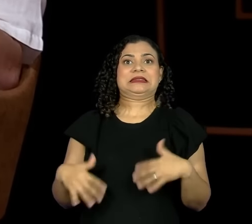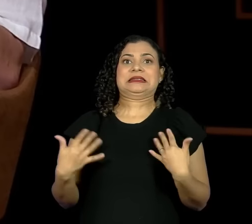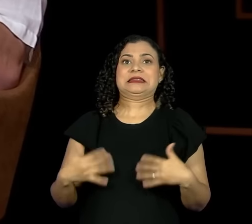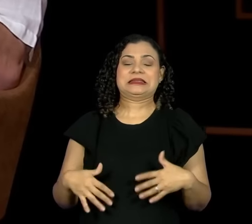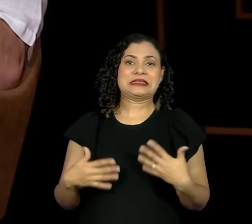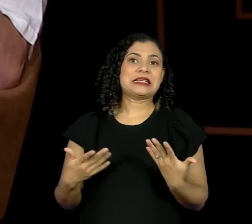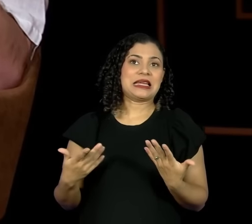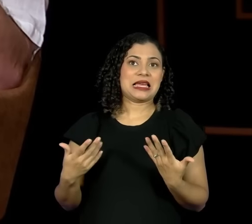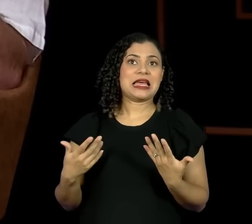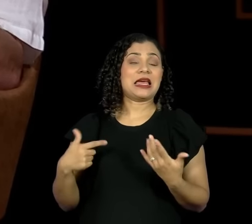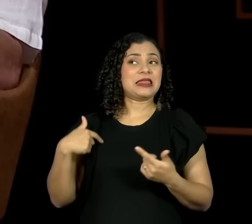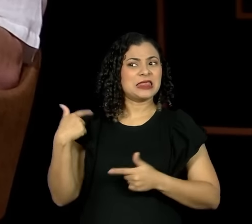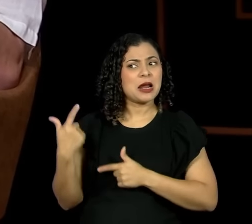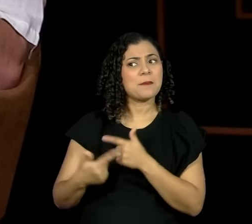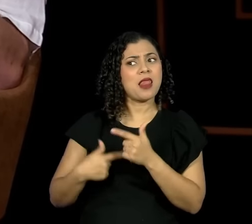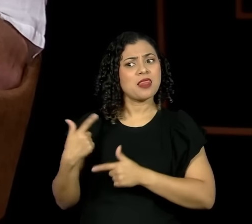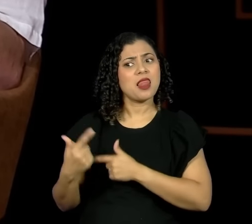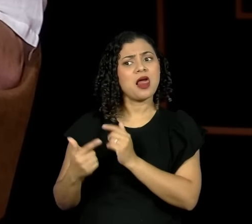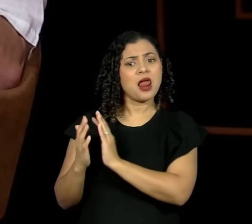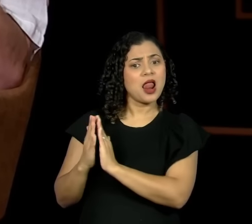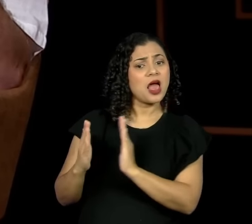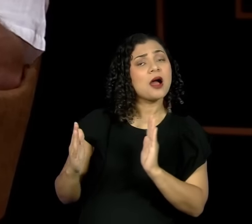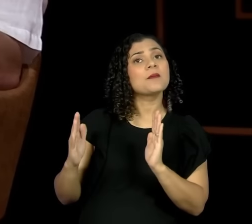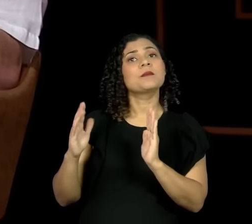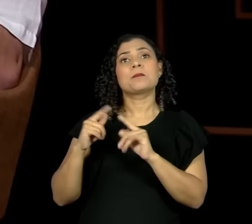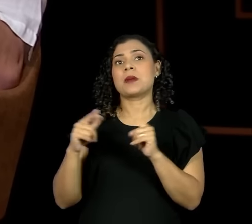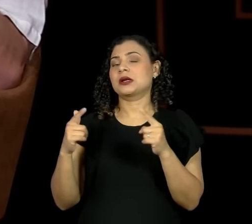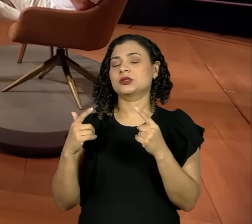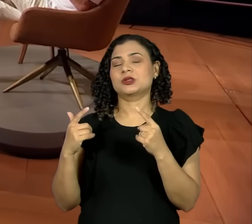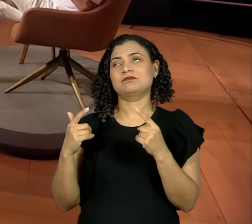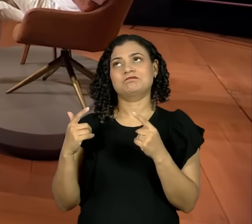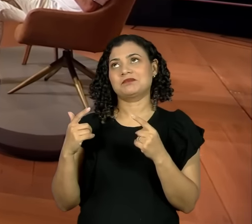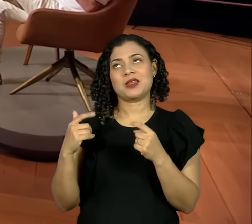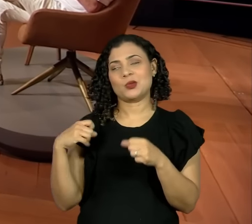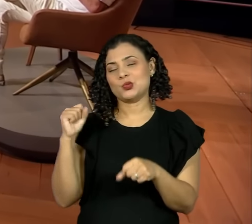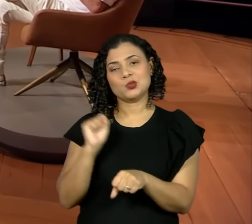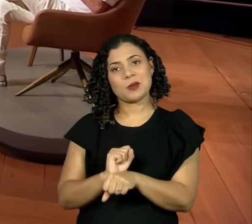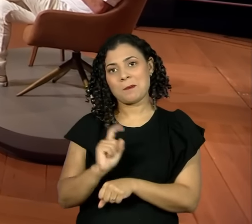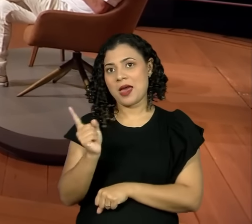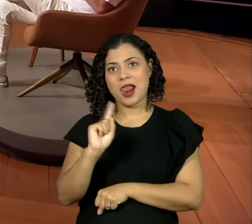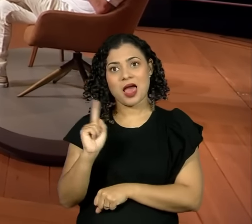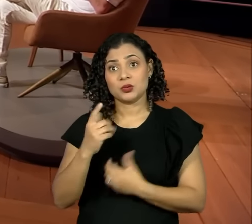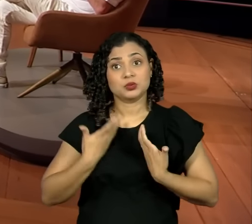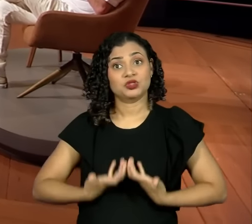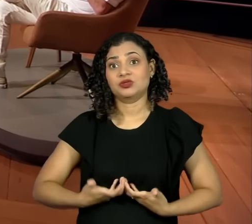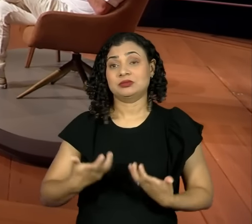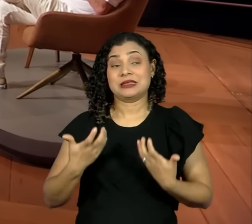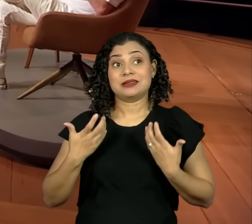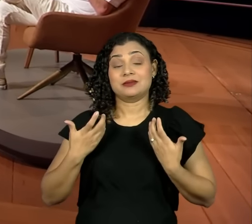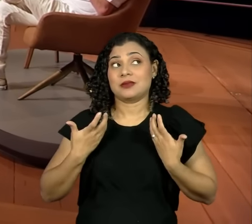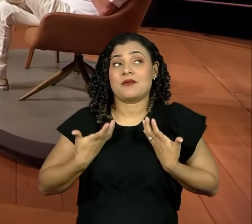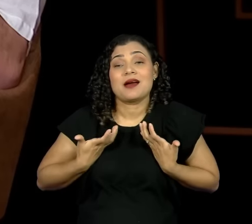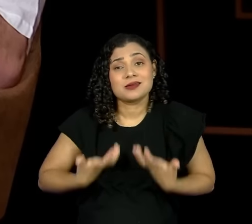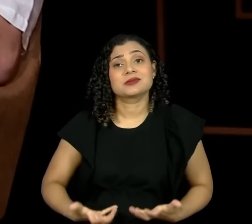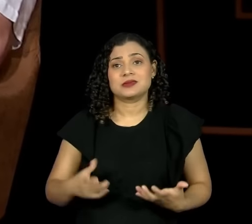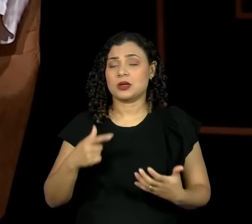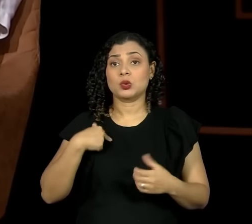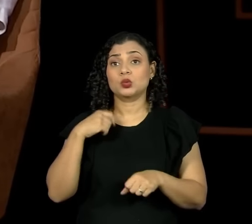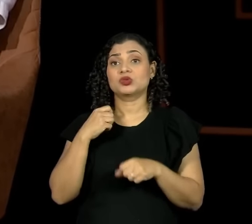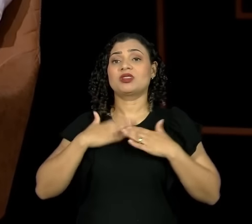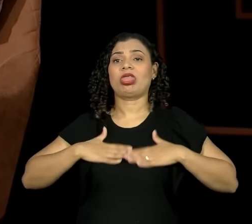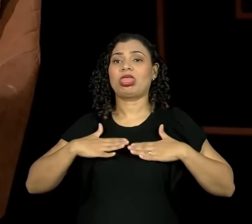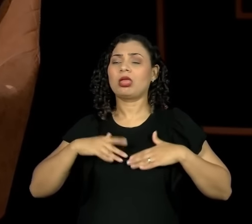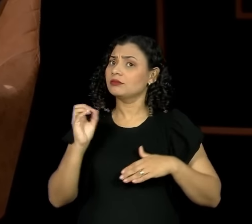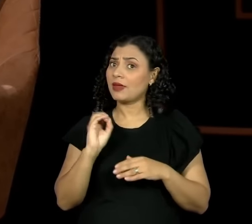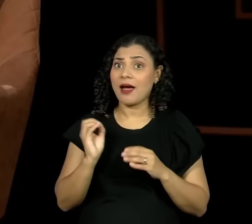bem assim sem noite de descanso sem Então eu acho que eu eu diminuí um